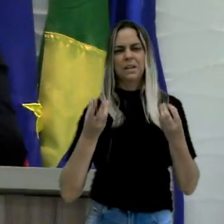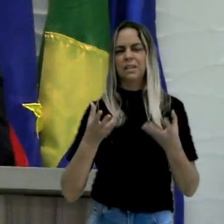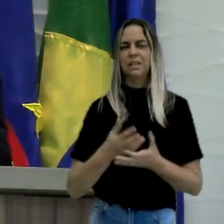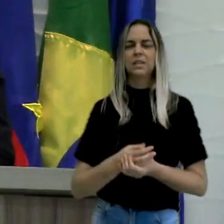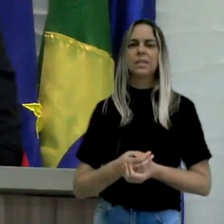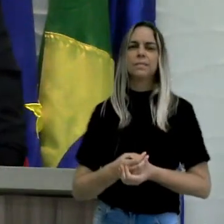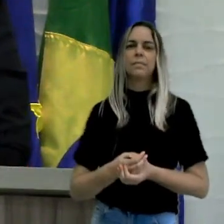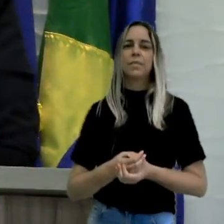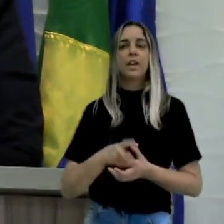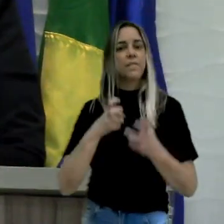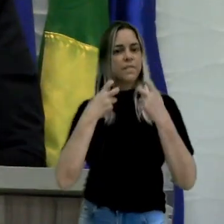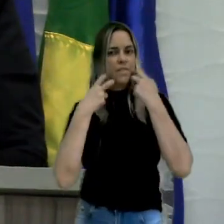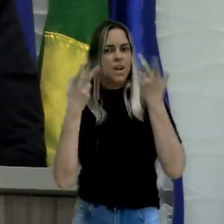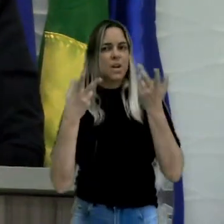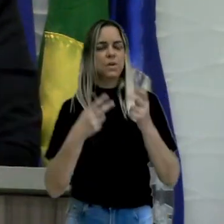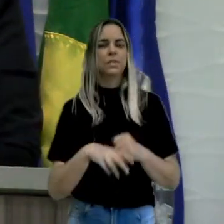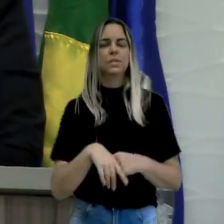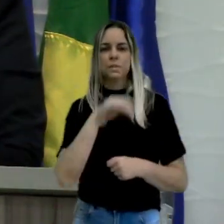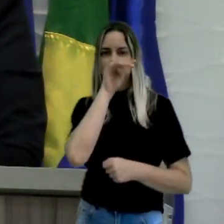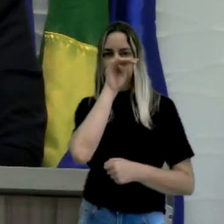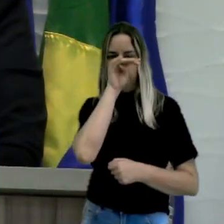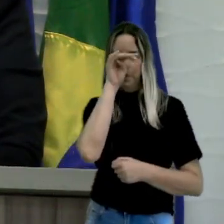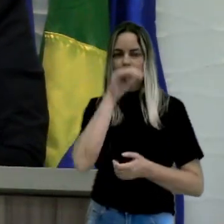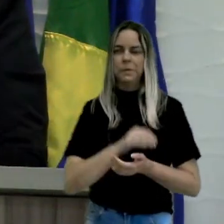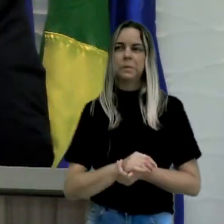vergonhoso. Mas fazer o quê, né?